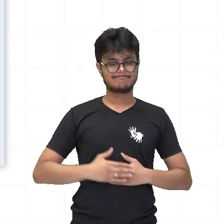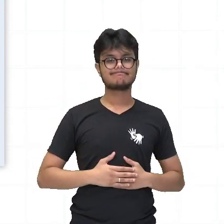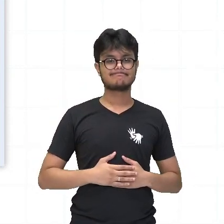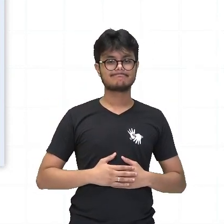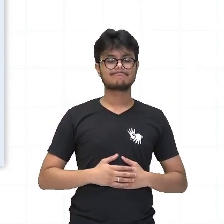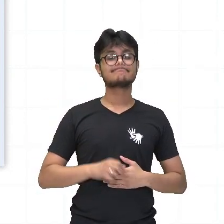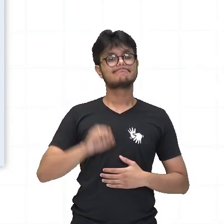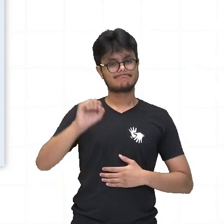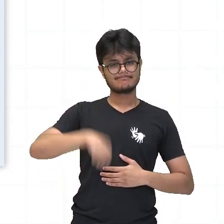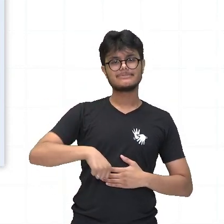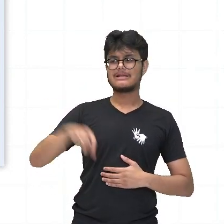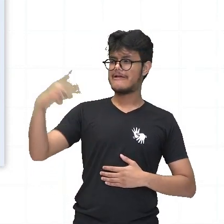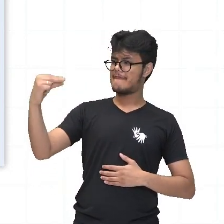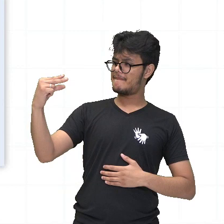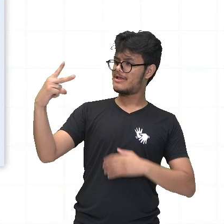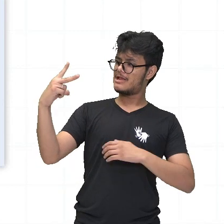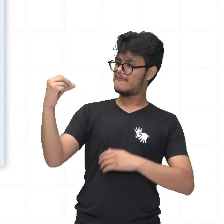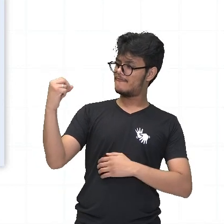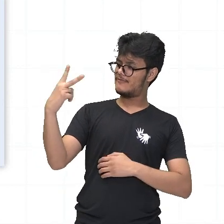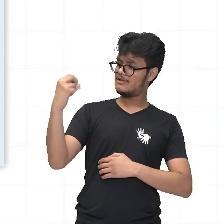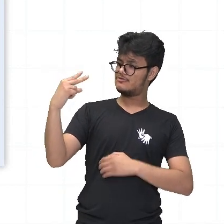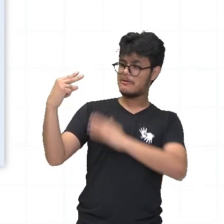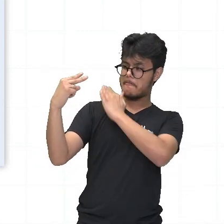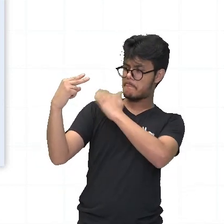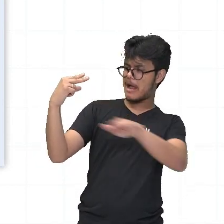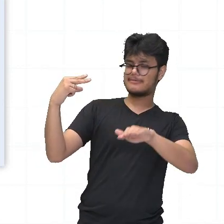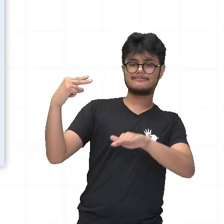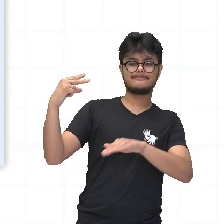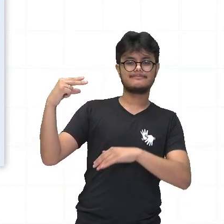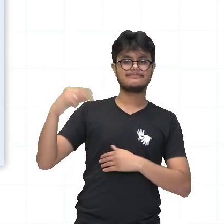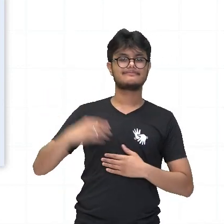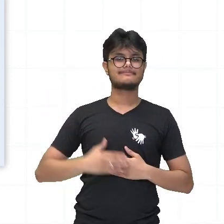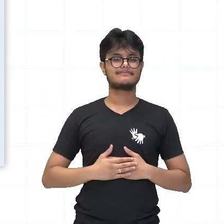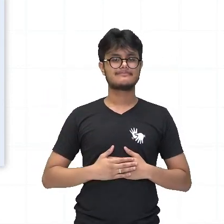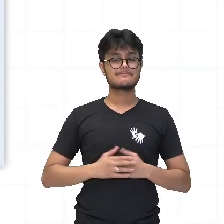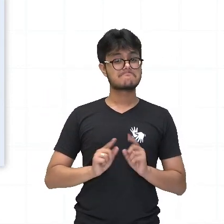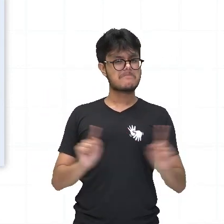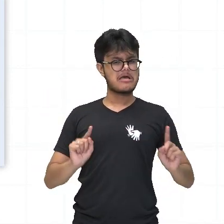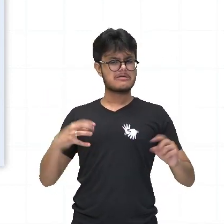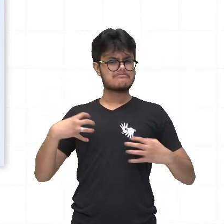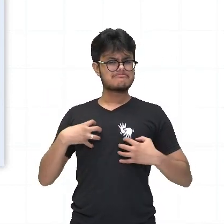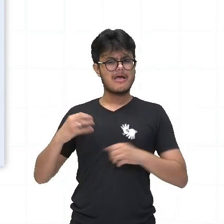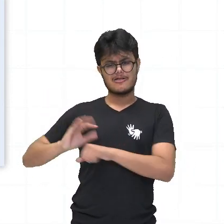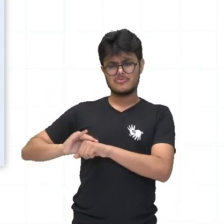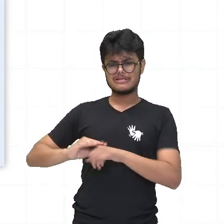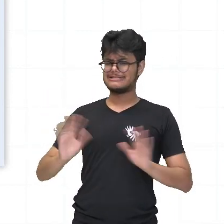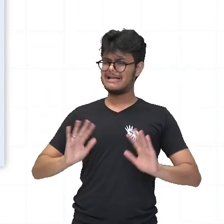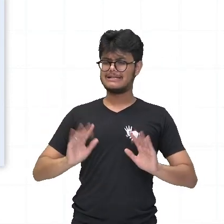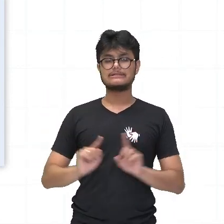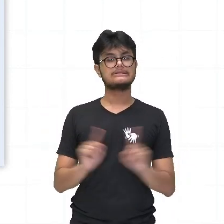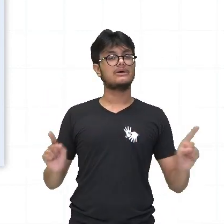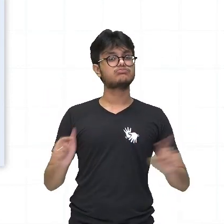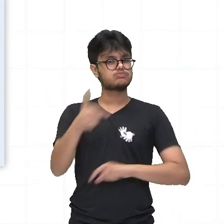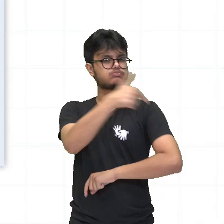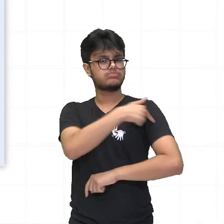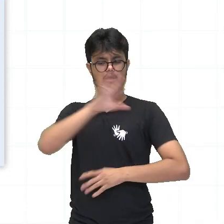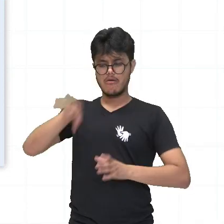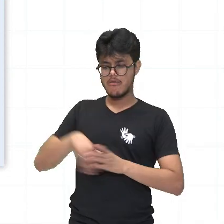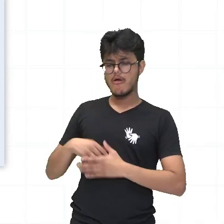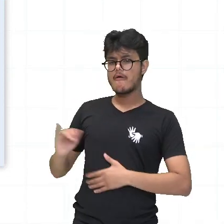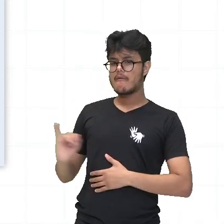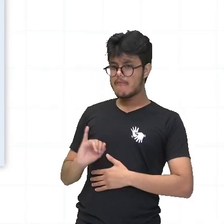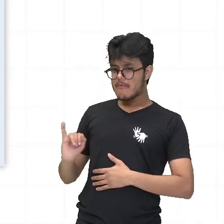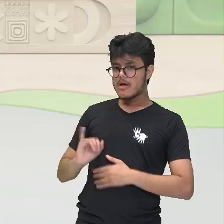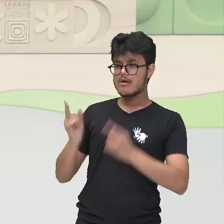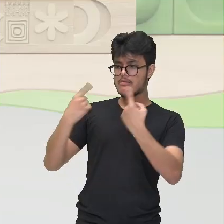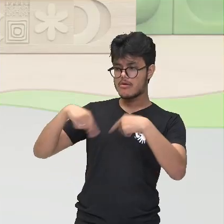criar anticorpos para combatê-lo, porém sem ficarmos doentes, né? Então é um mecanismo de defesa que através